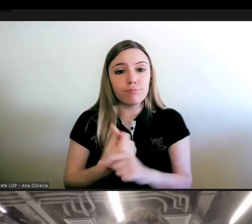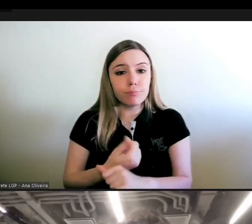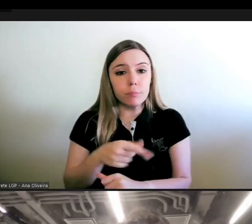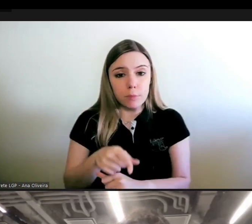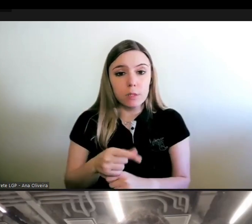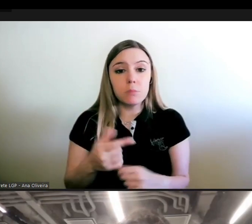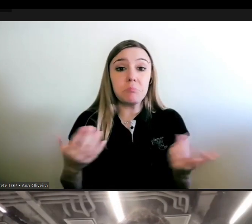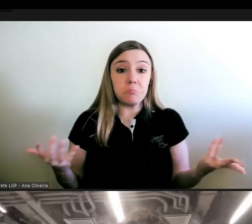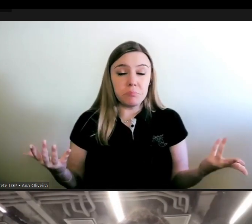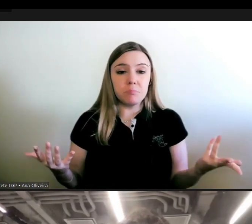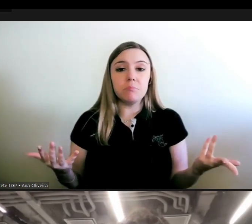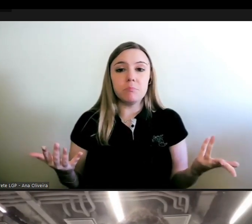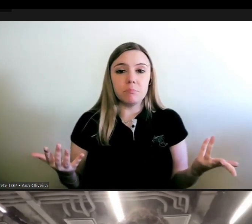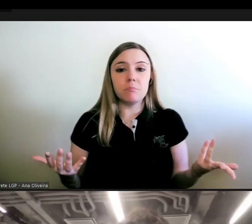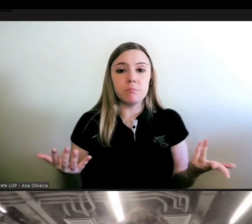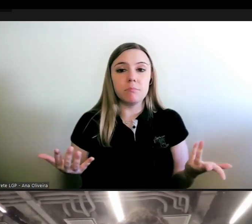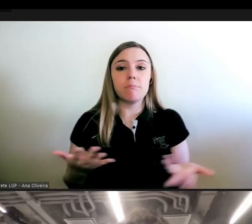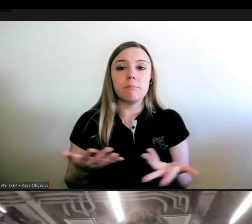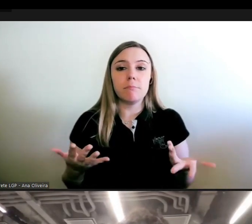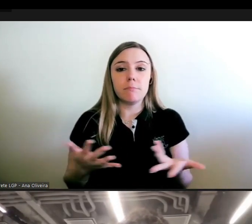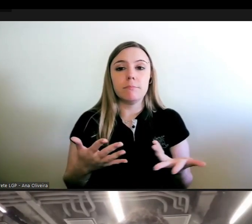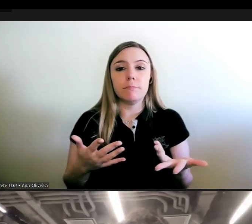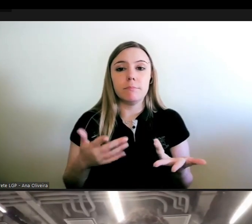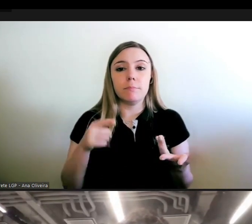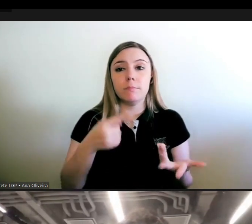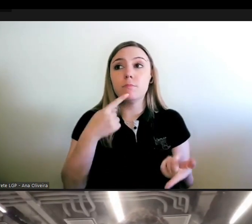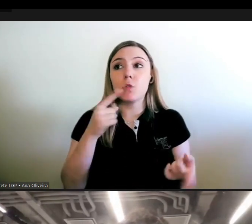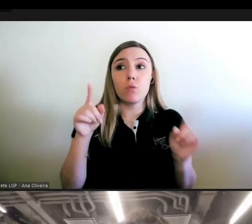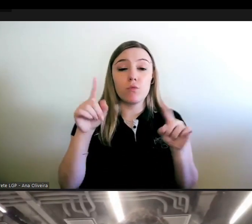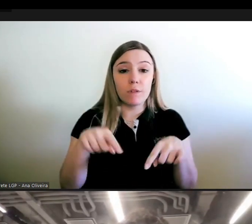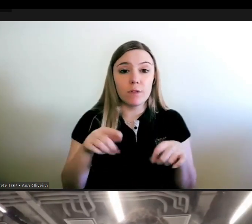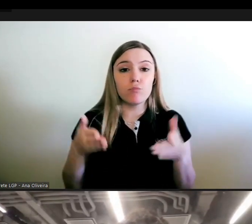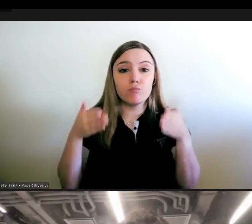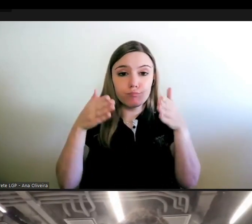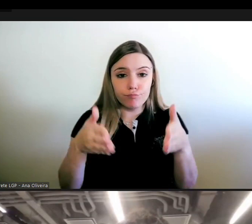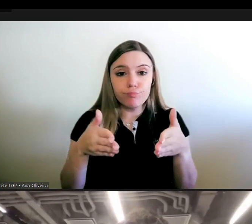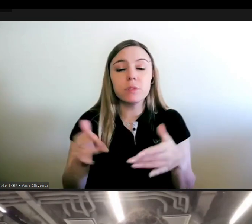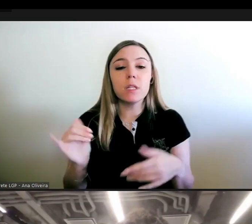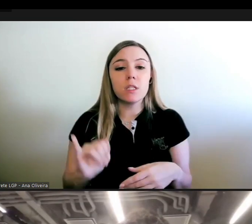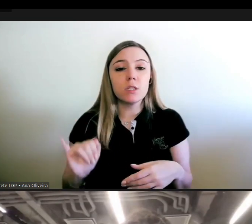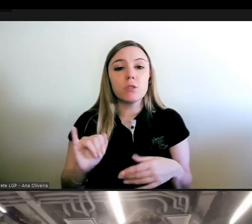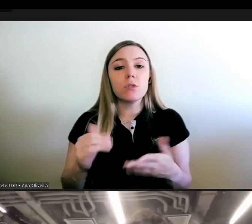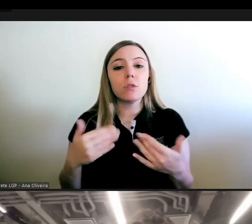portanto, voltando a transportar isto para as organizações, e